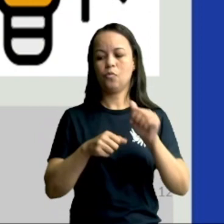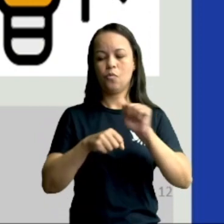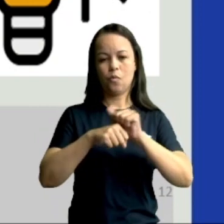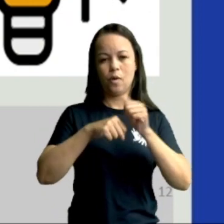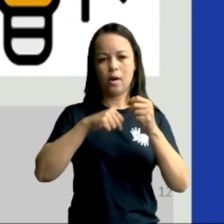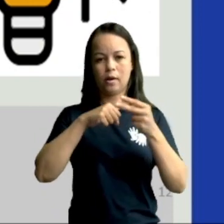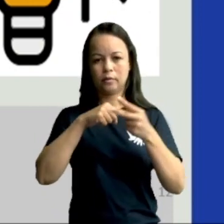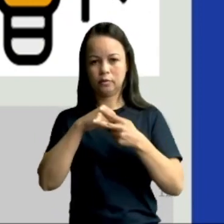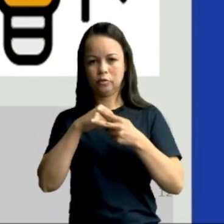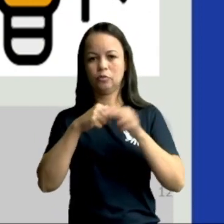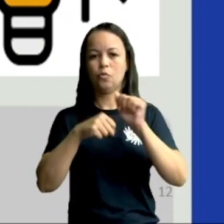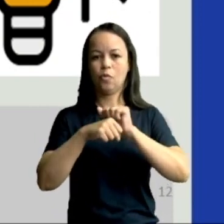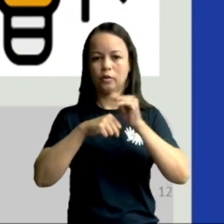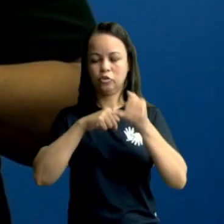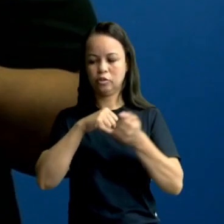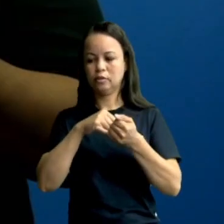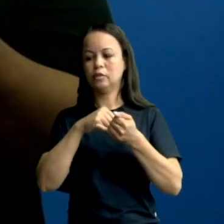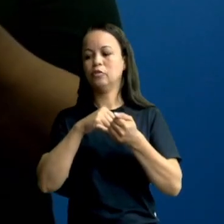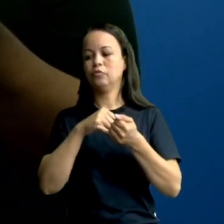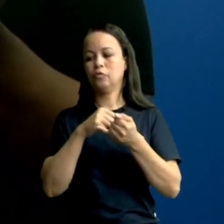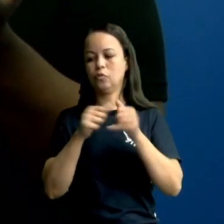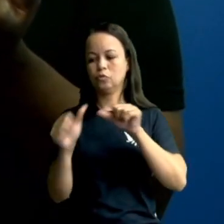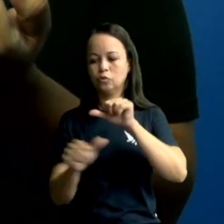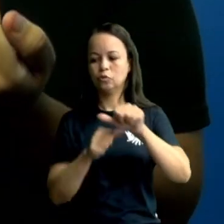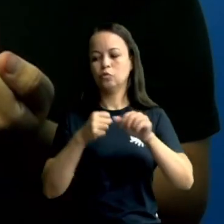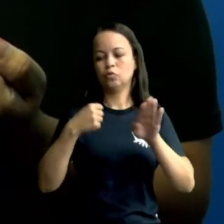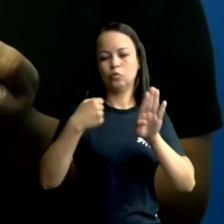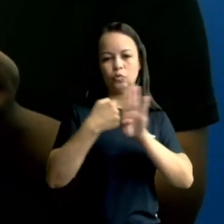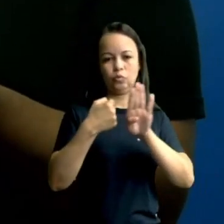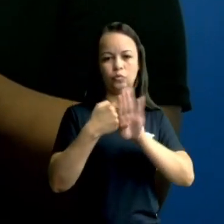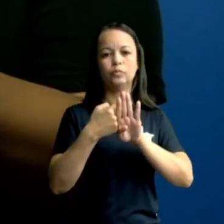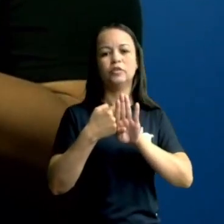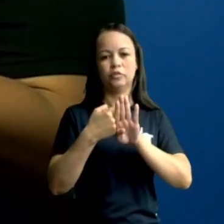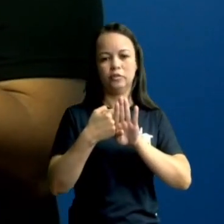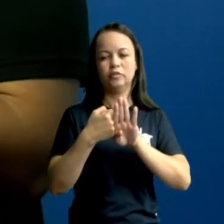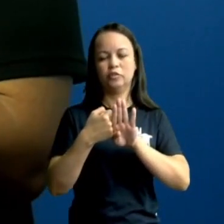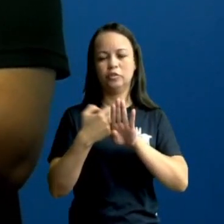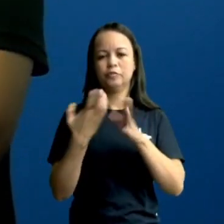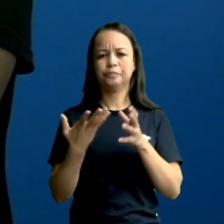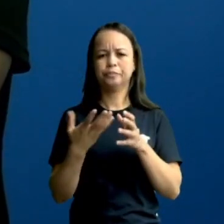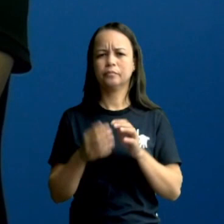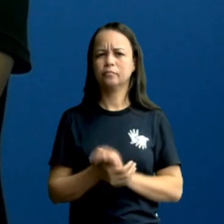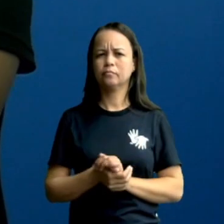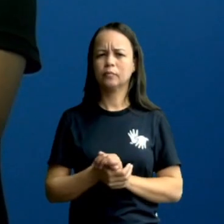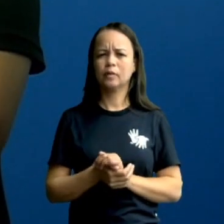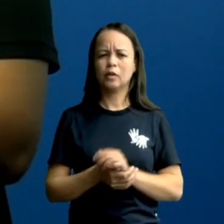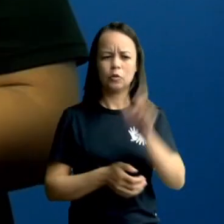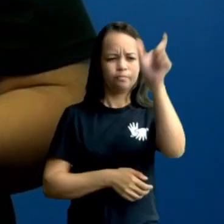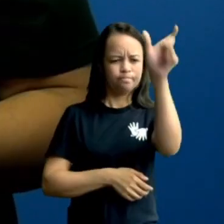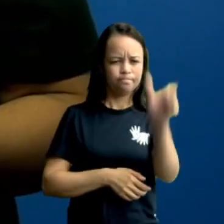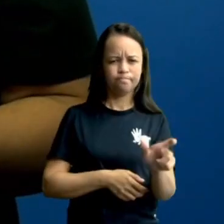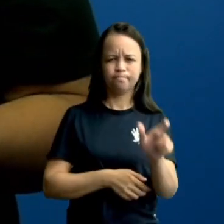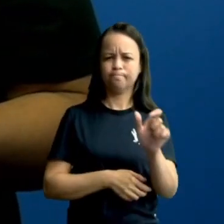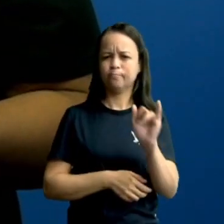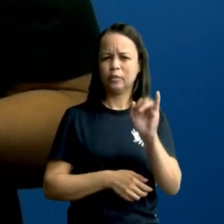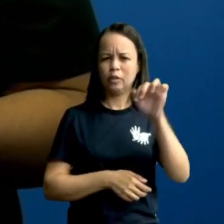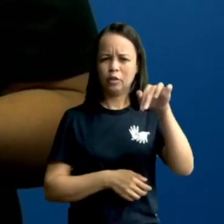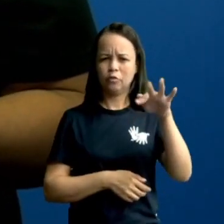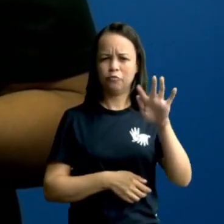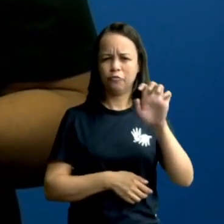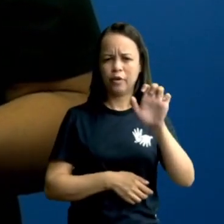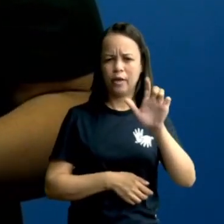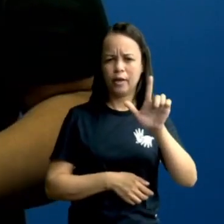Tá bom? Volta para mim, para a gente explicar. O infeliz faltou ao serviço hoje.